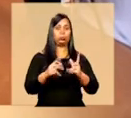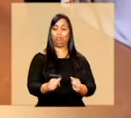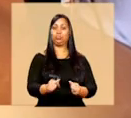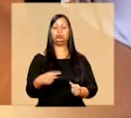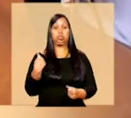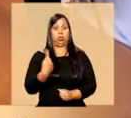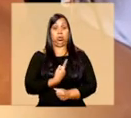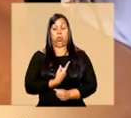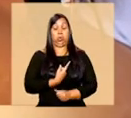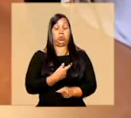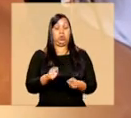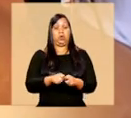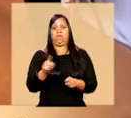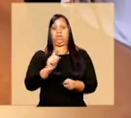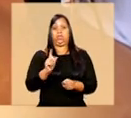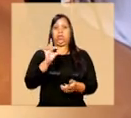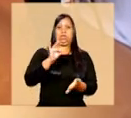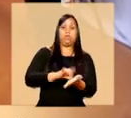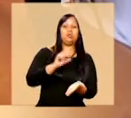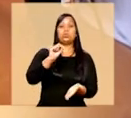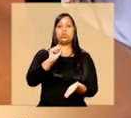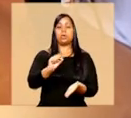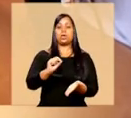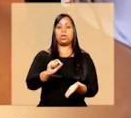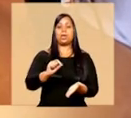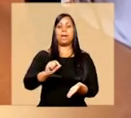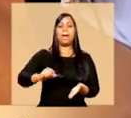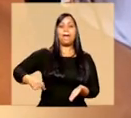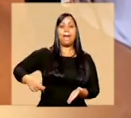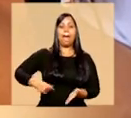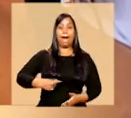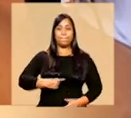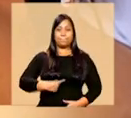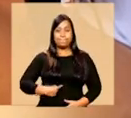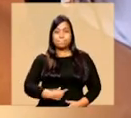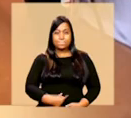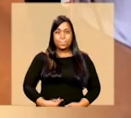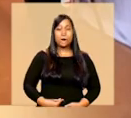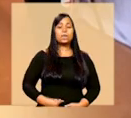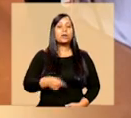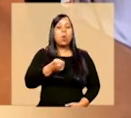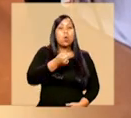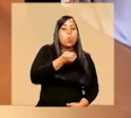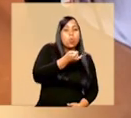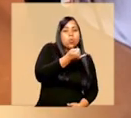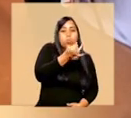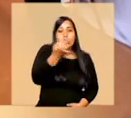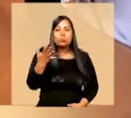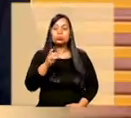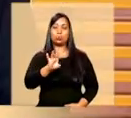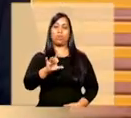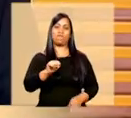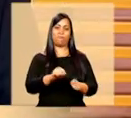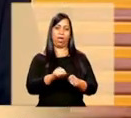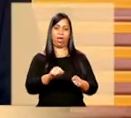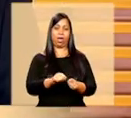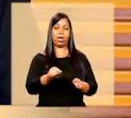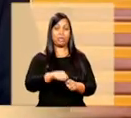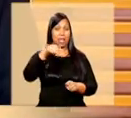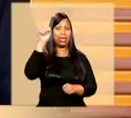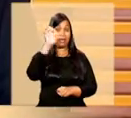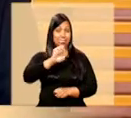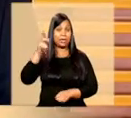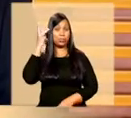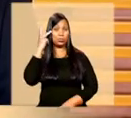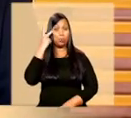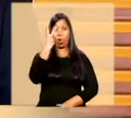Todos. Nós só não realizamos, na verdade, aqui transplantes de pâncreas, né? São poucos centros que realizam no país. Hoje, no estado de São Paulo, são 2